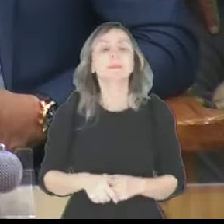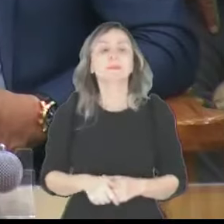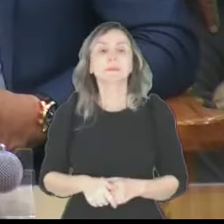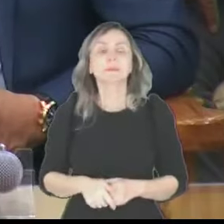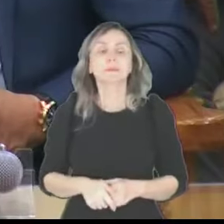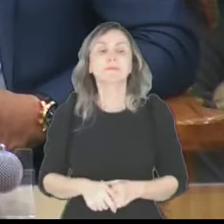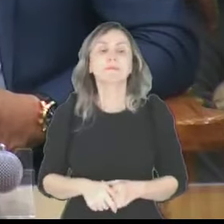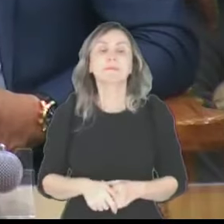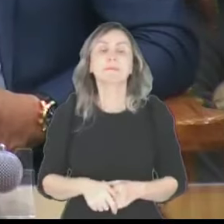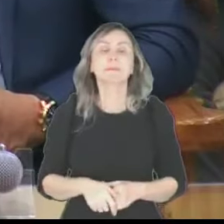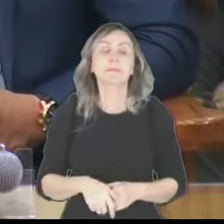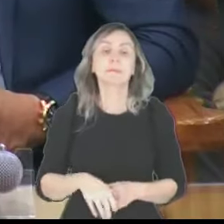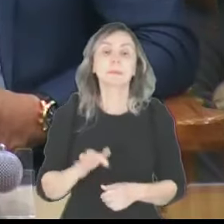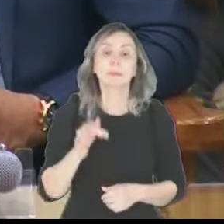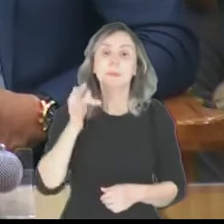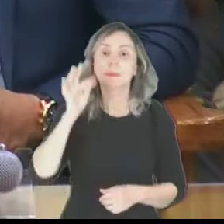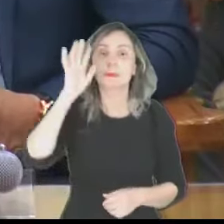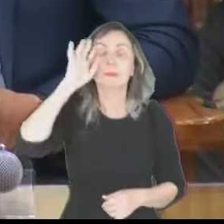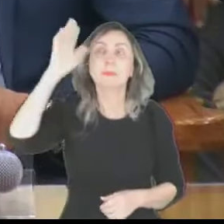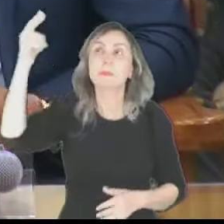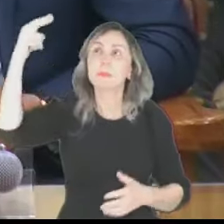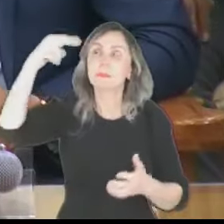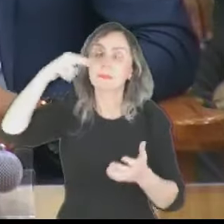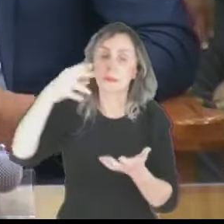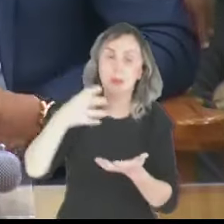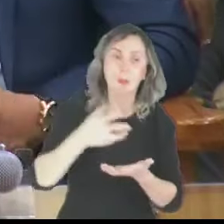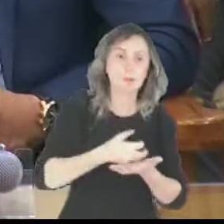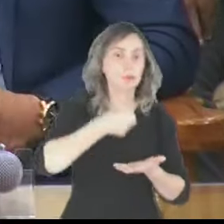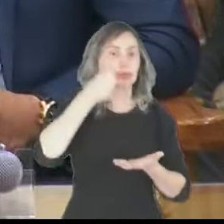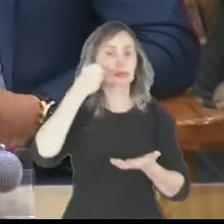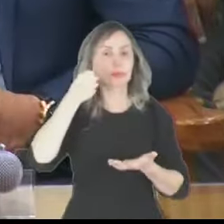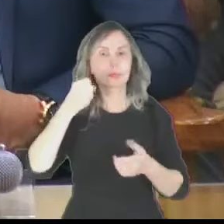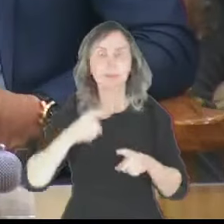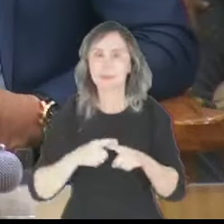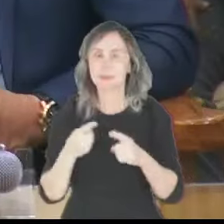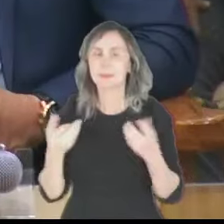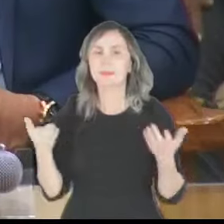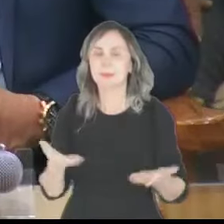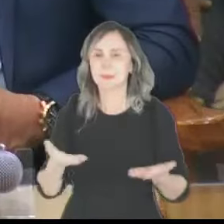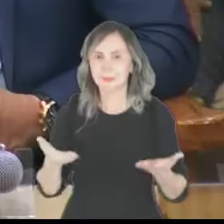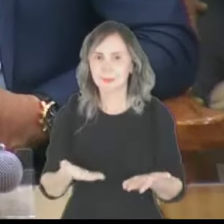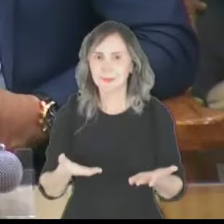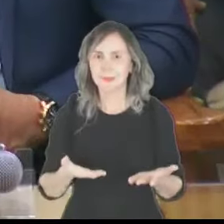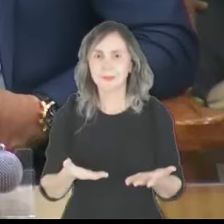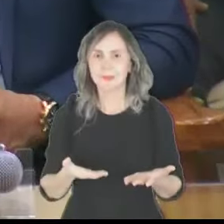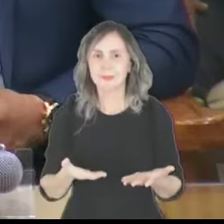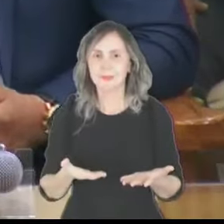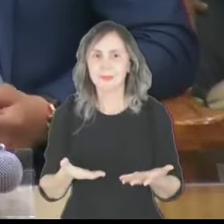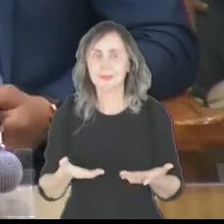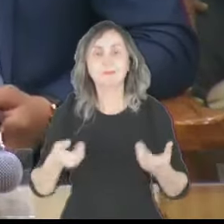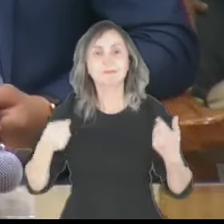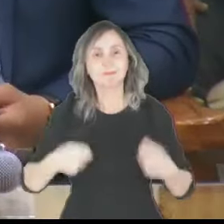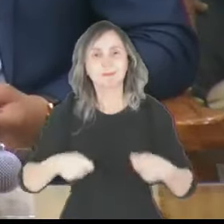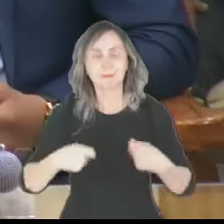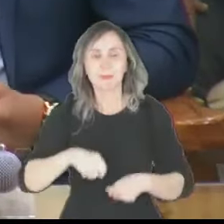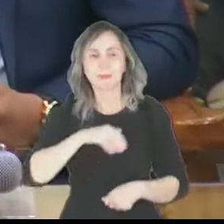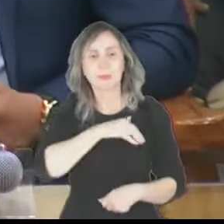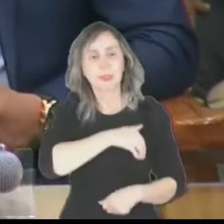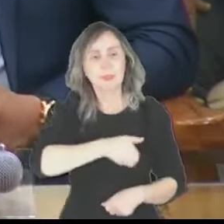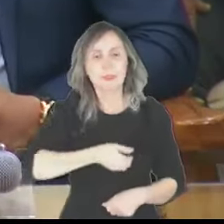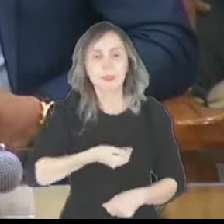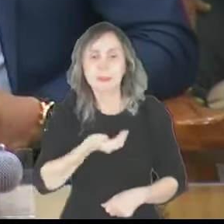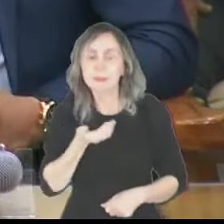arrebatamento da igreja. Mas hoje esse corpo Ele tem que ser consagrado a Deus. E